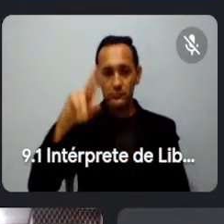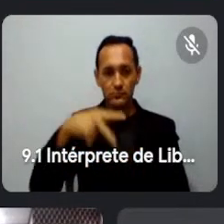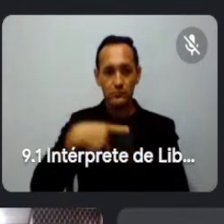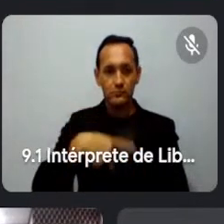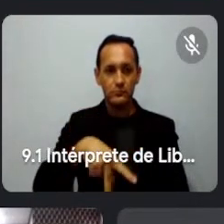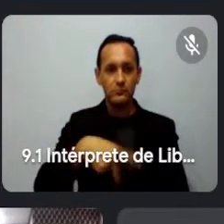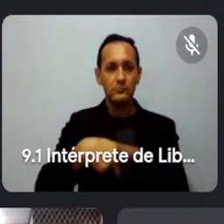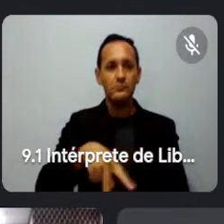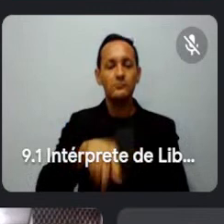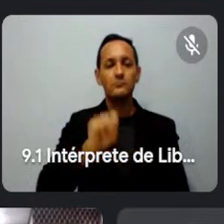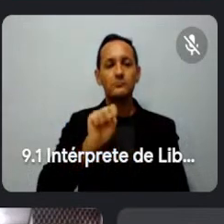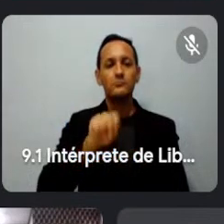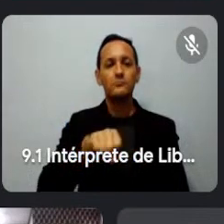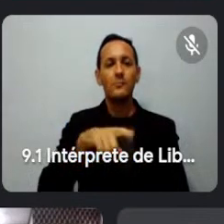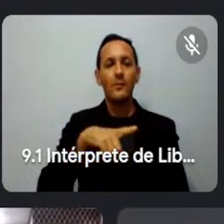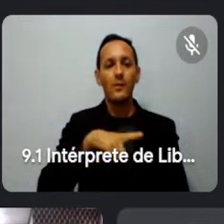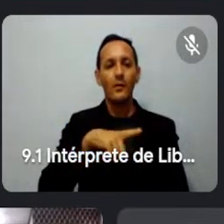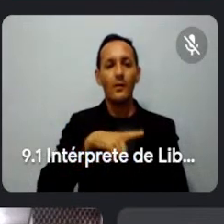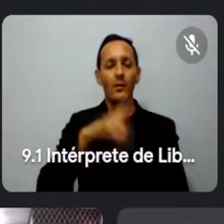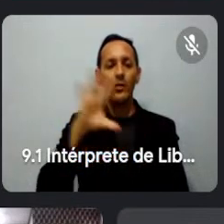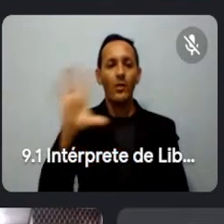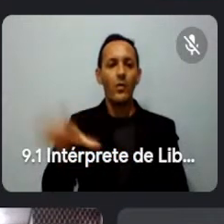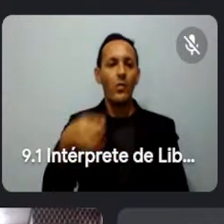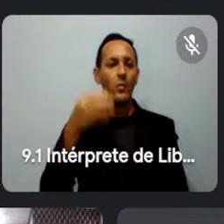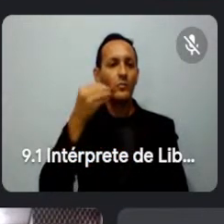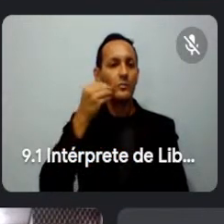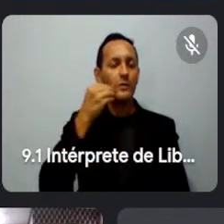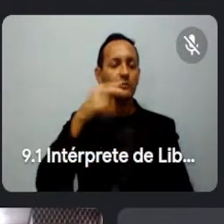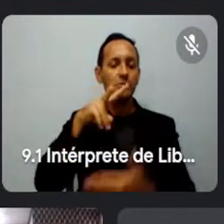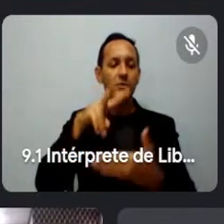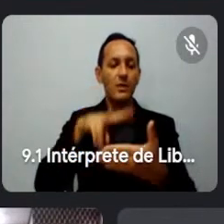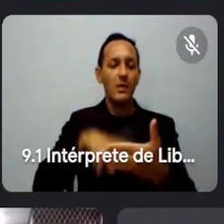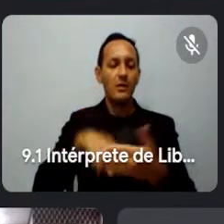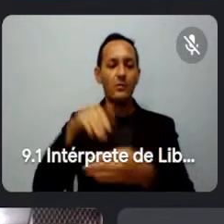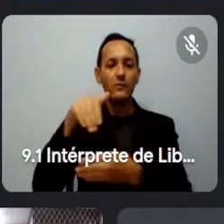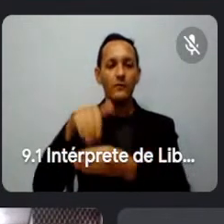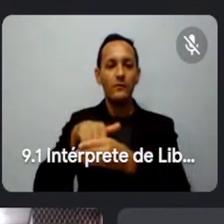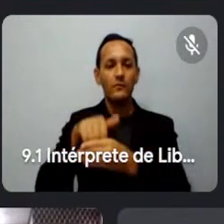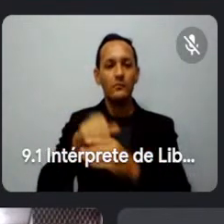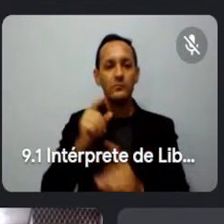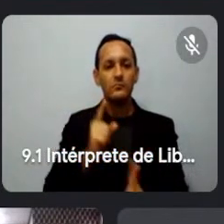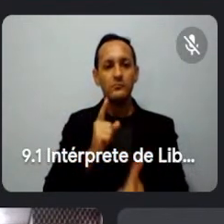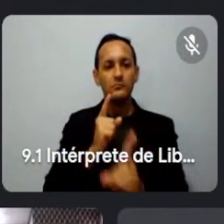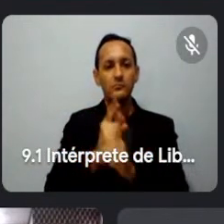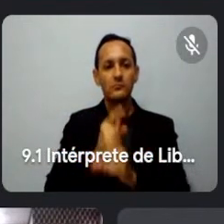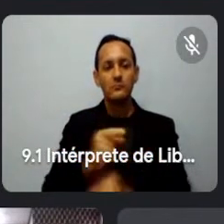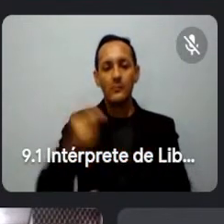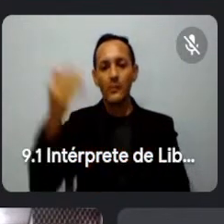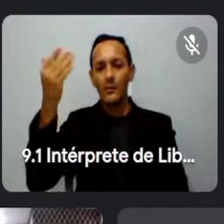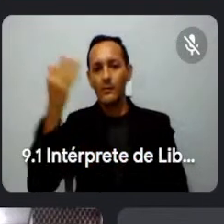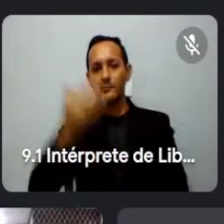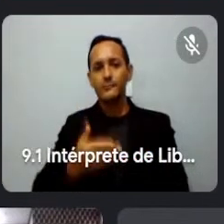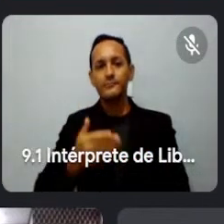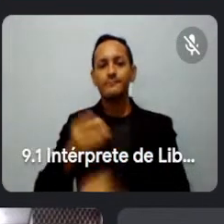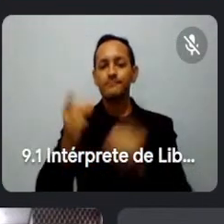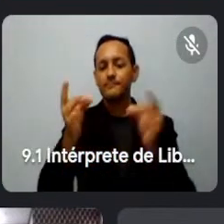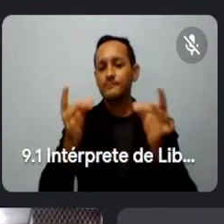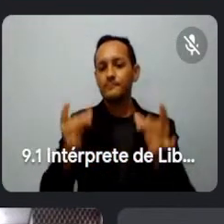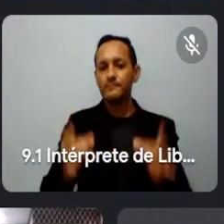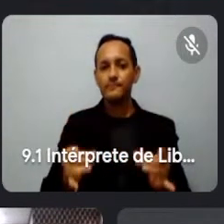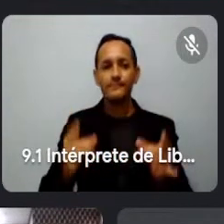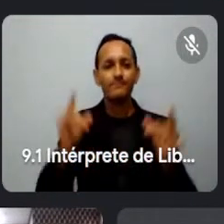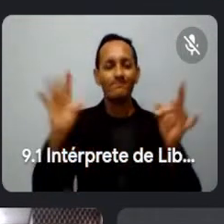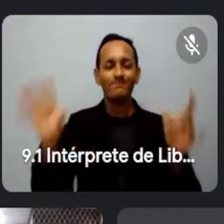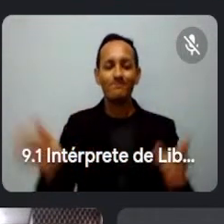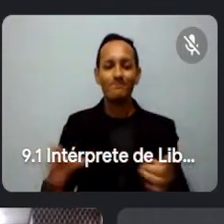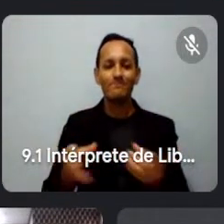eu tive também oportunidade ler o voto e constatei que as provas elas são suficientes